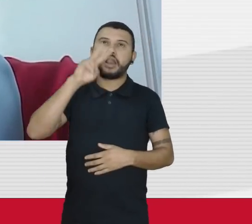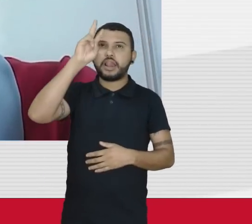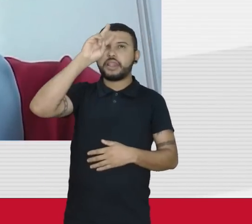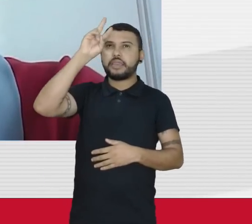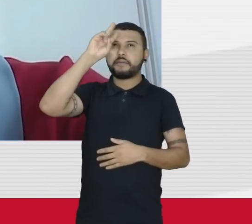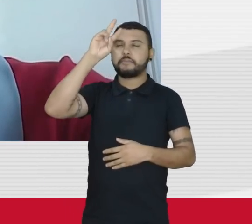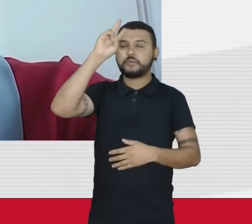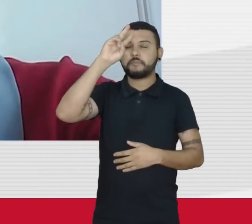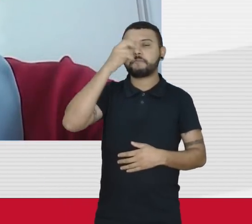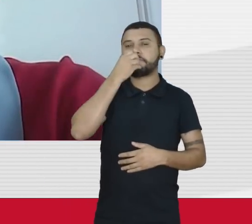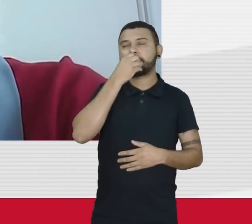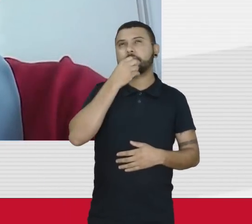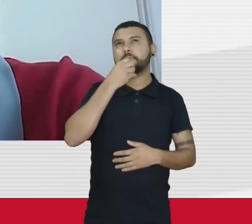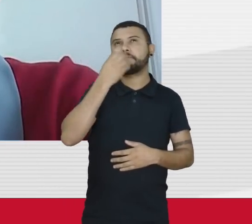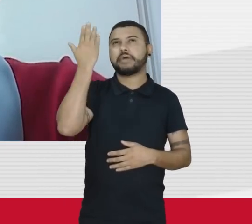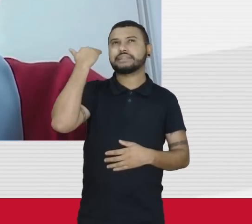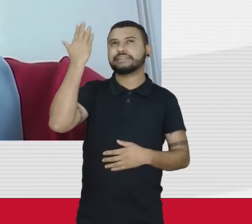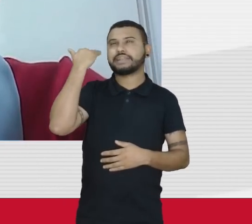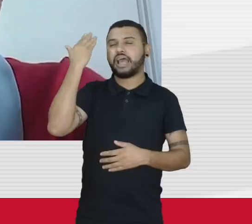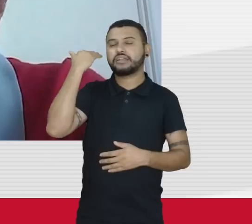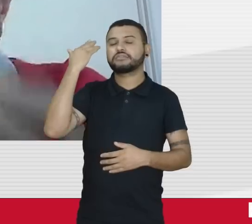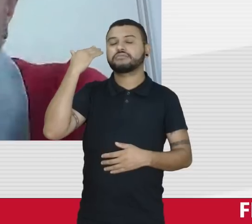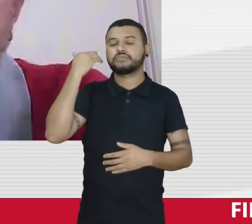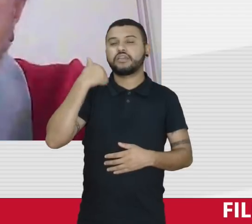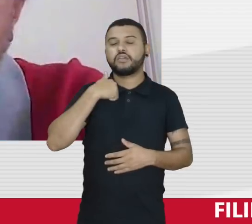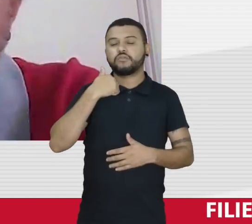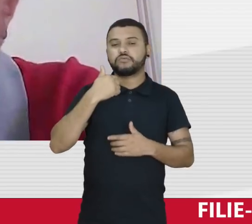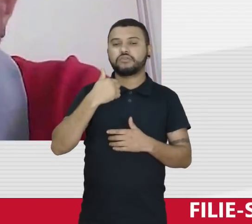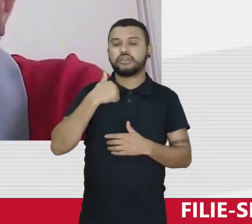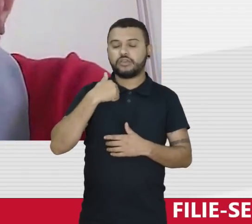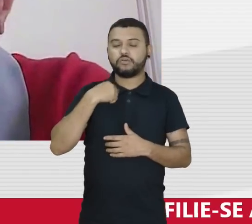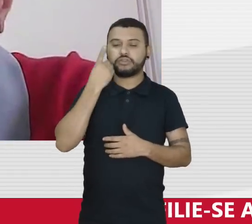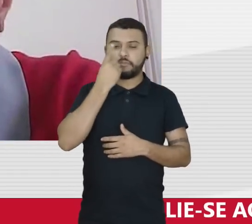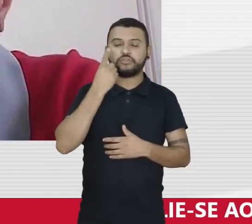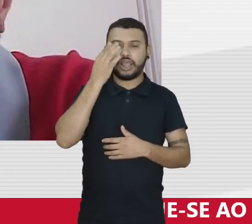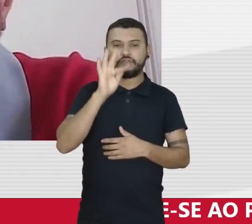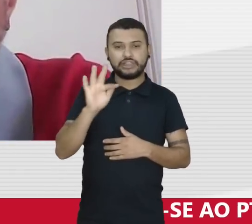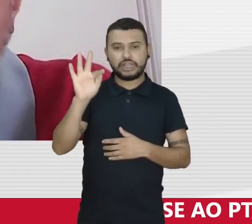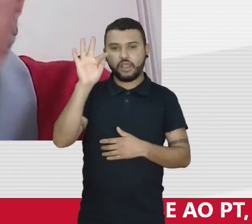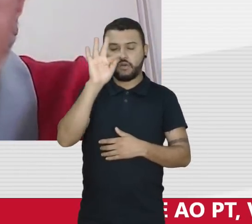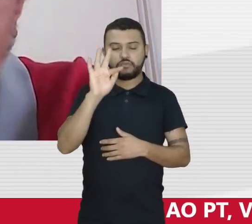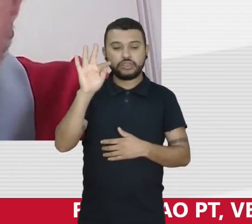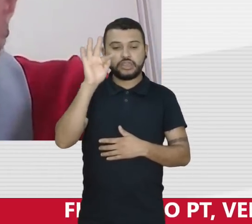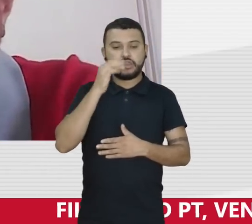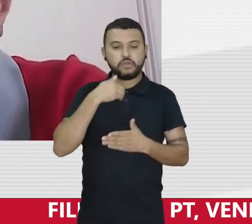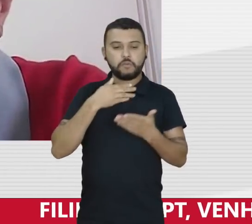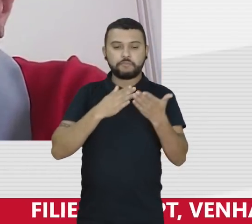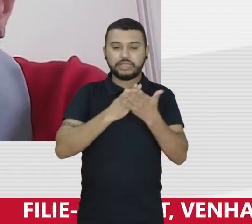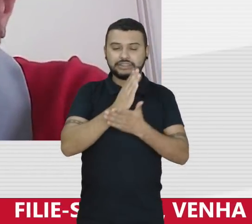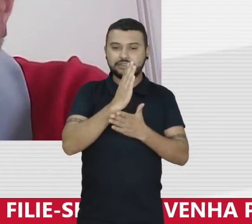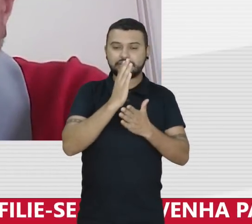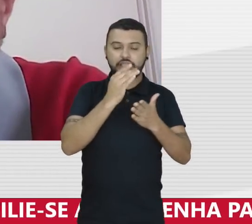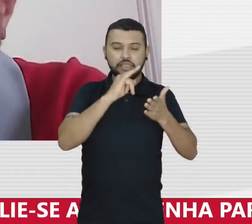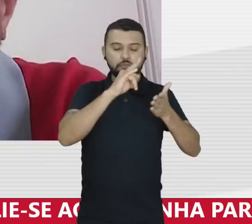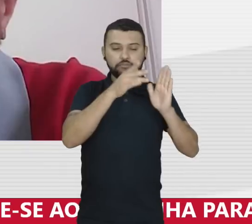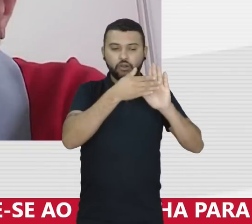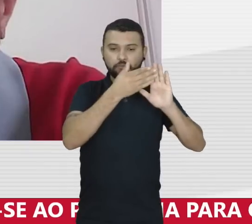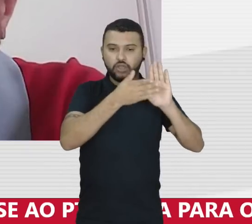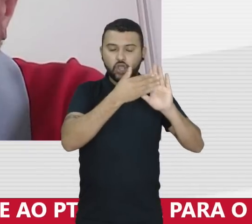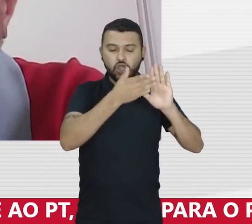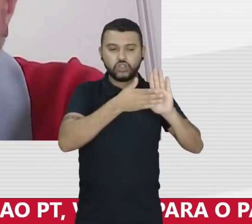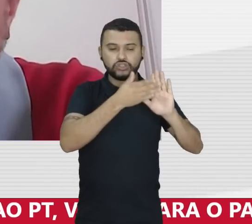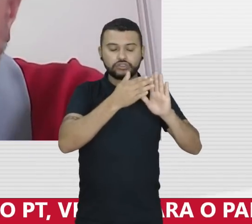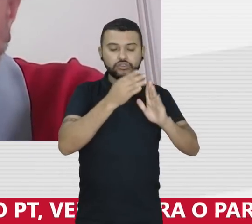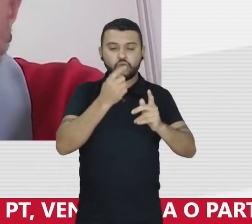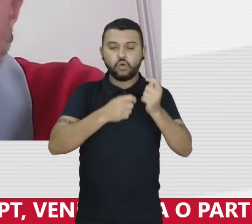que no período em que eu exerci o mandato de deputado federal, eu aprovei na Comissão de Fiscalização e